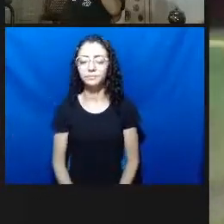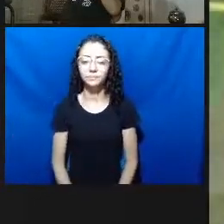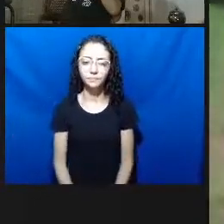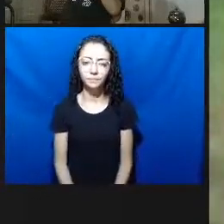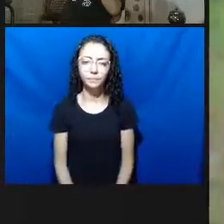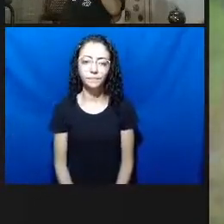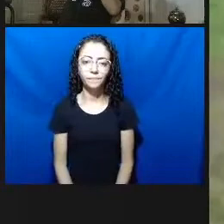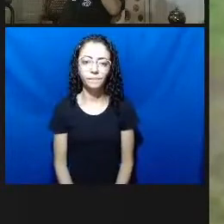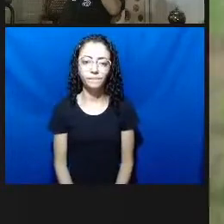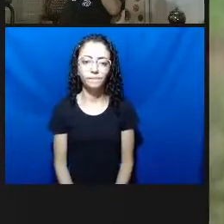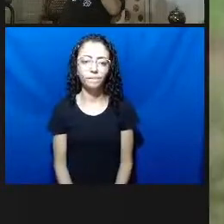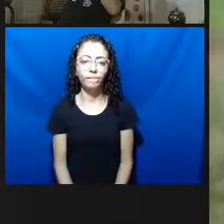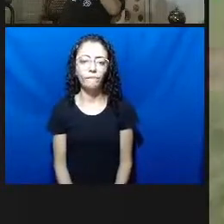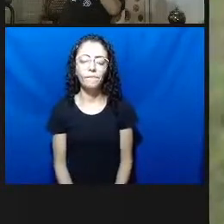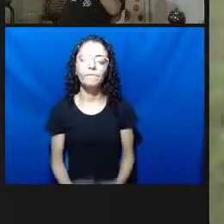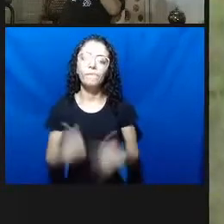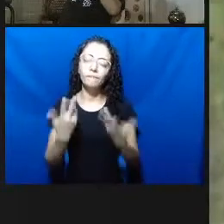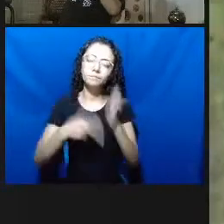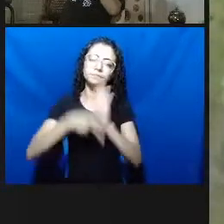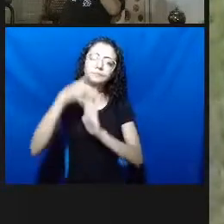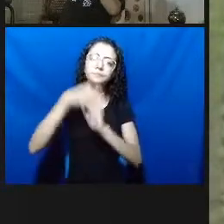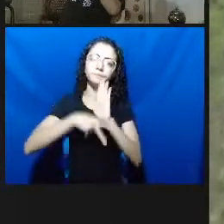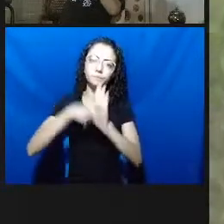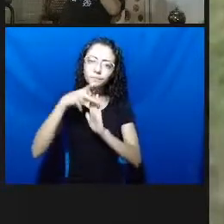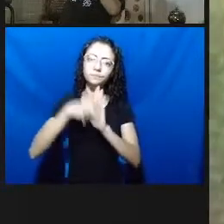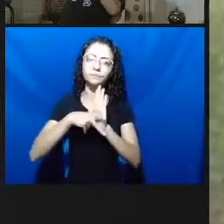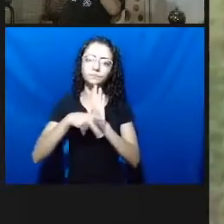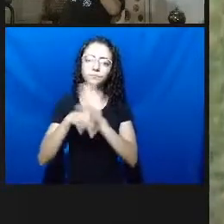Um projeto como esse.